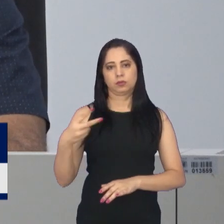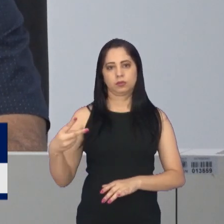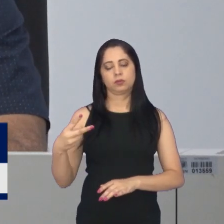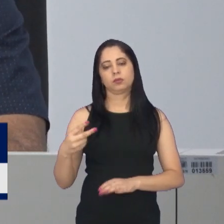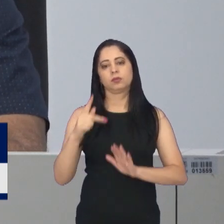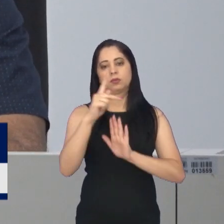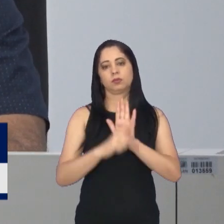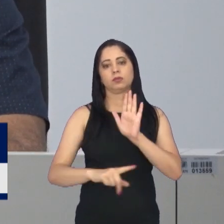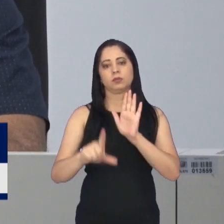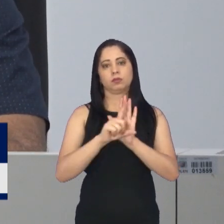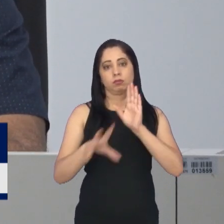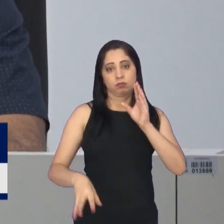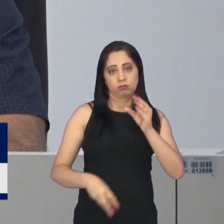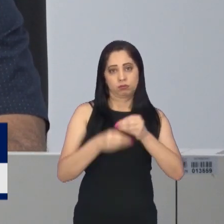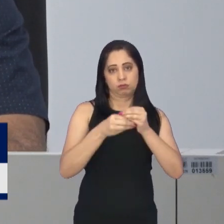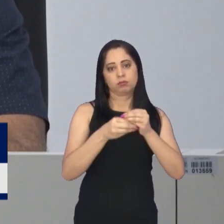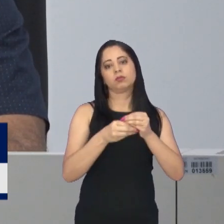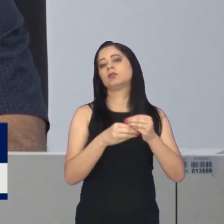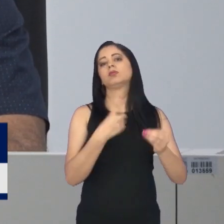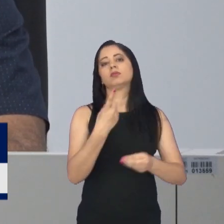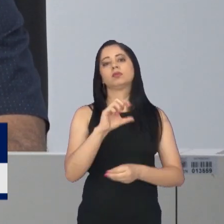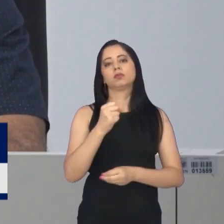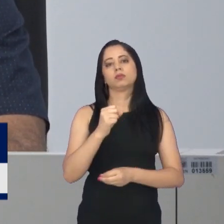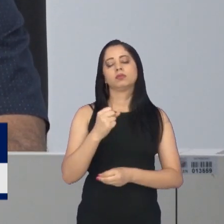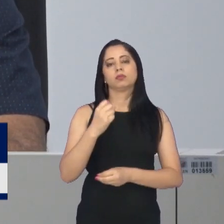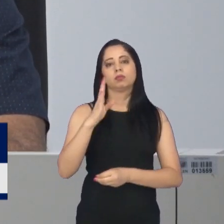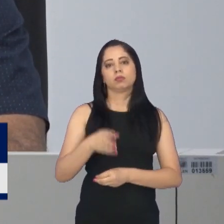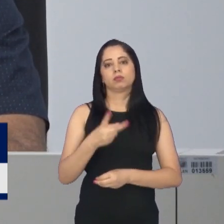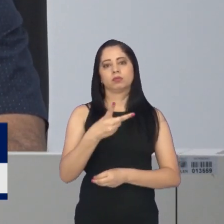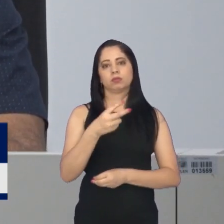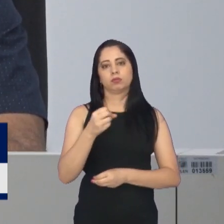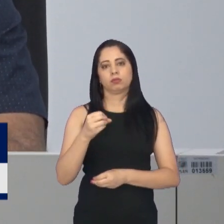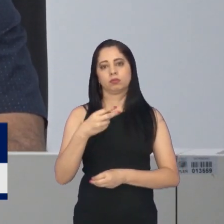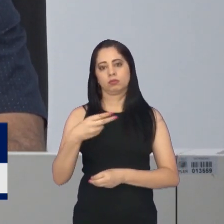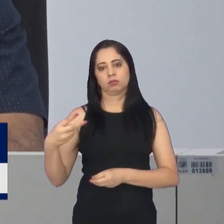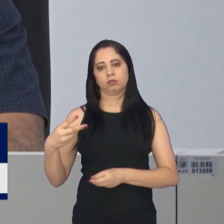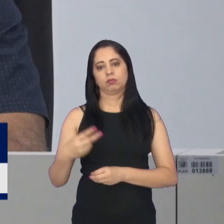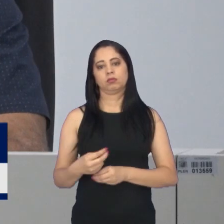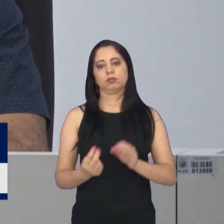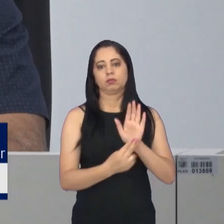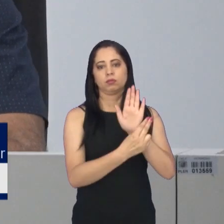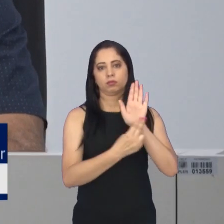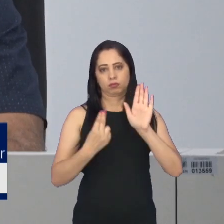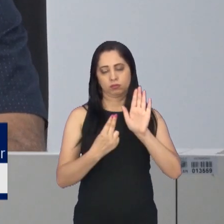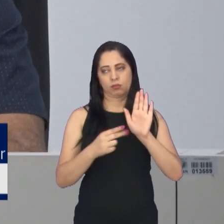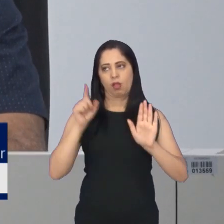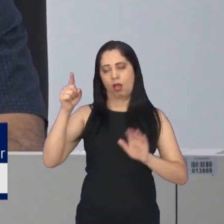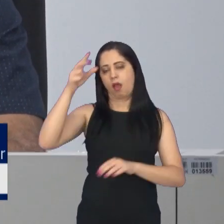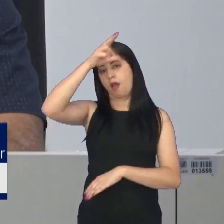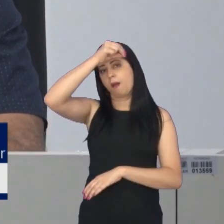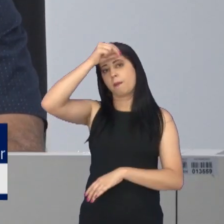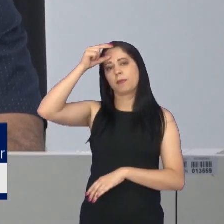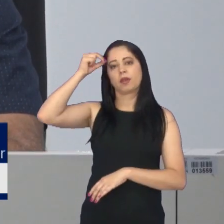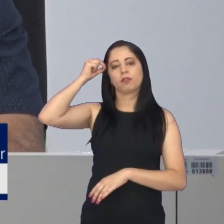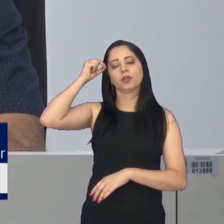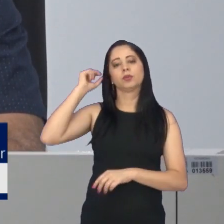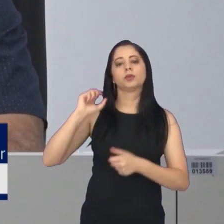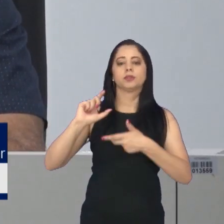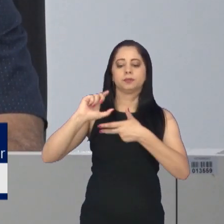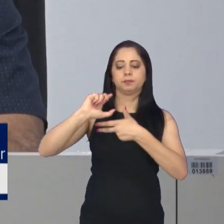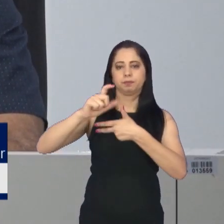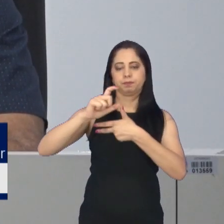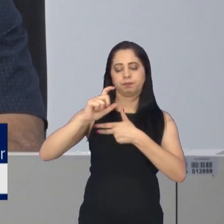12485/2022, projeto de lei complementar número 18/2022, de autoria do Poder